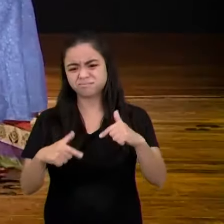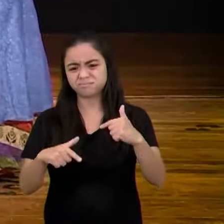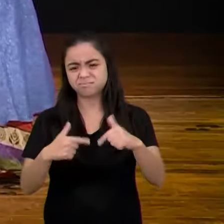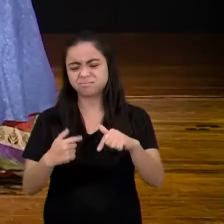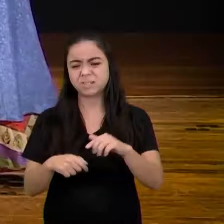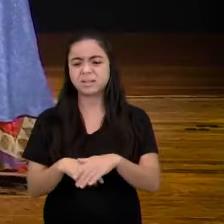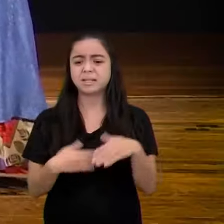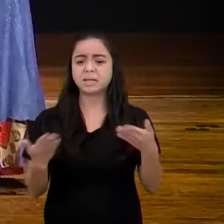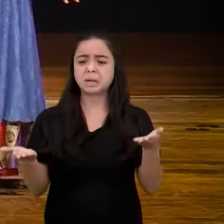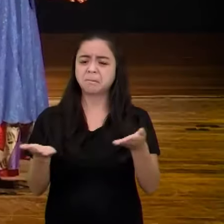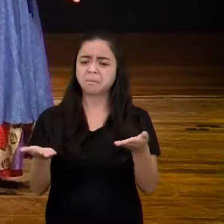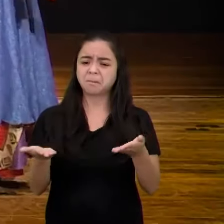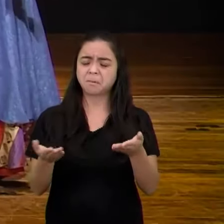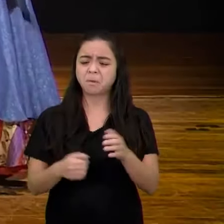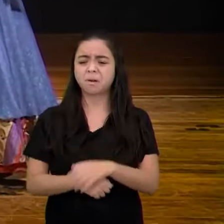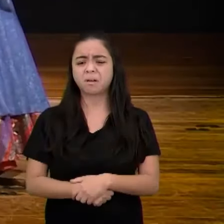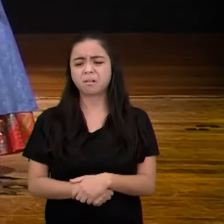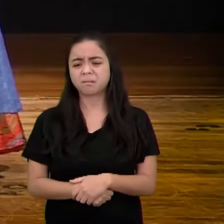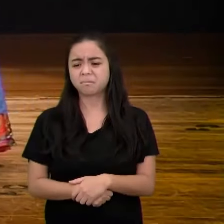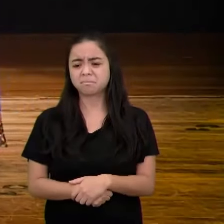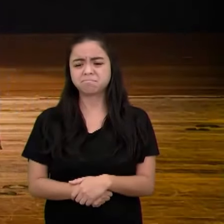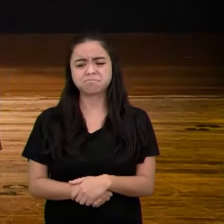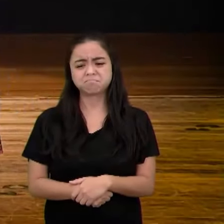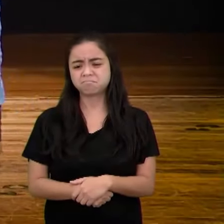dar um jeito nesse tormento.